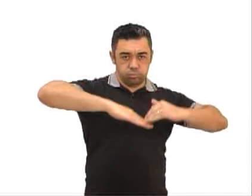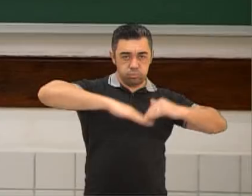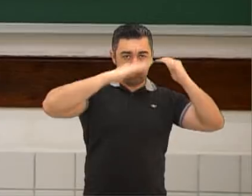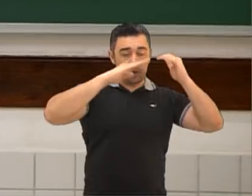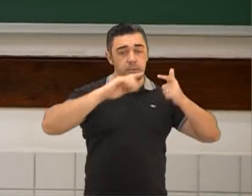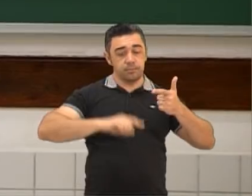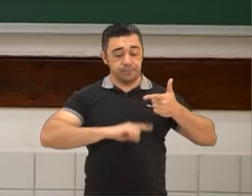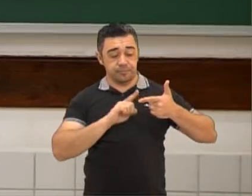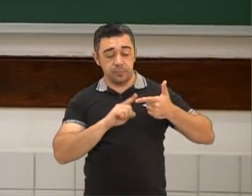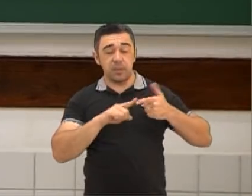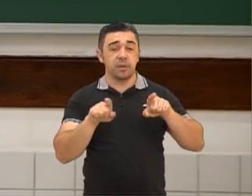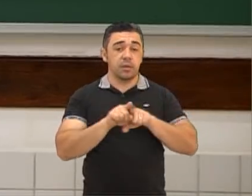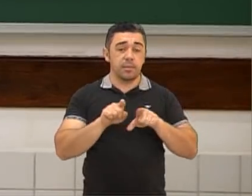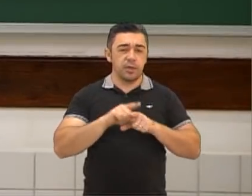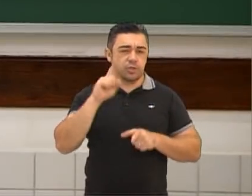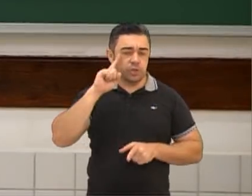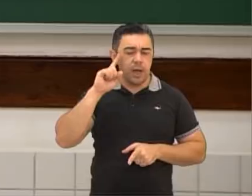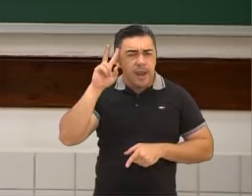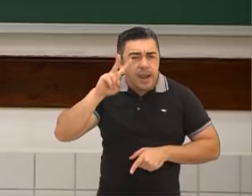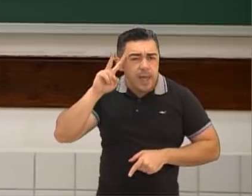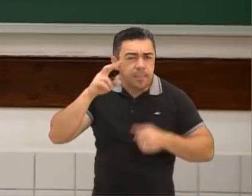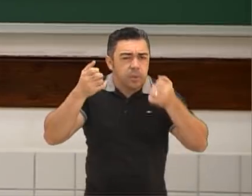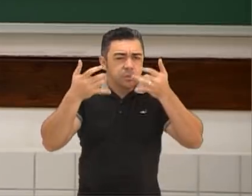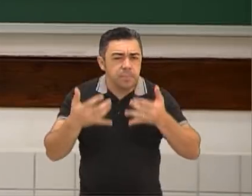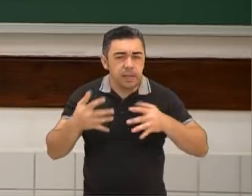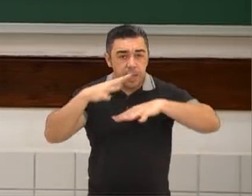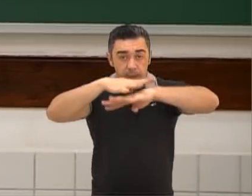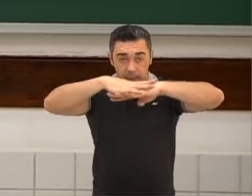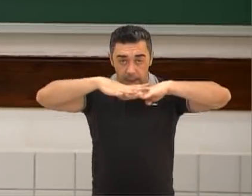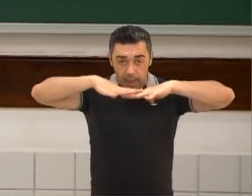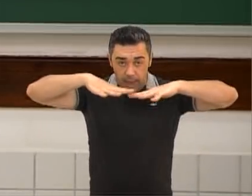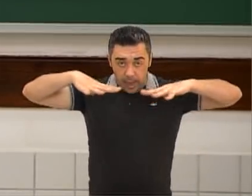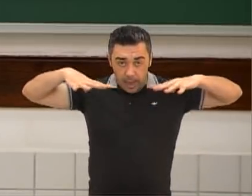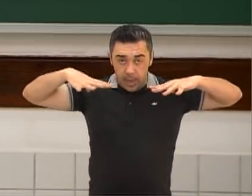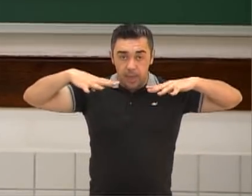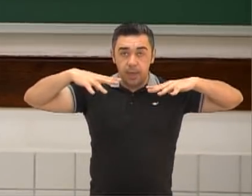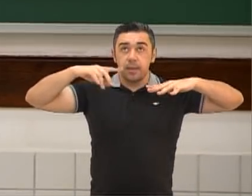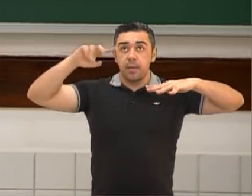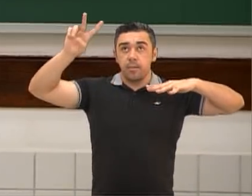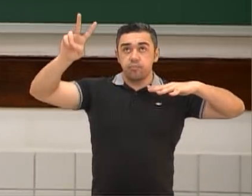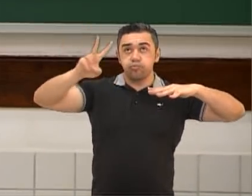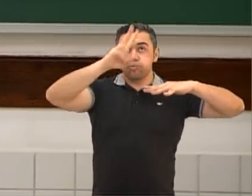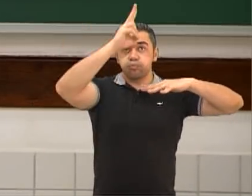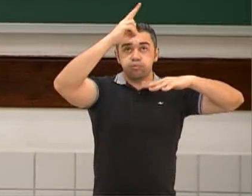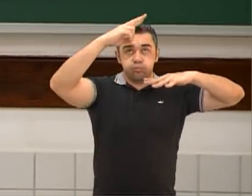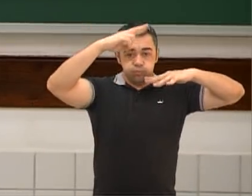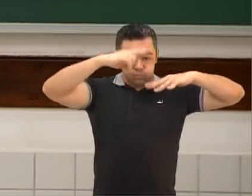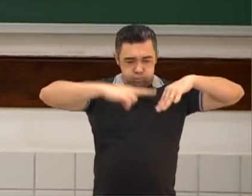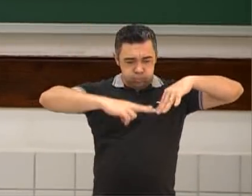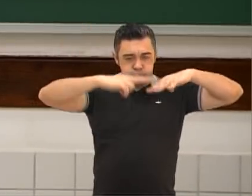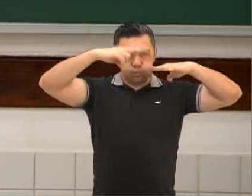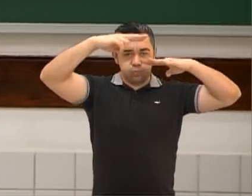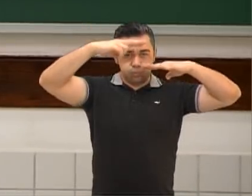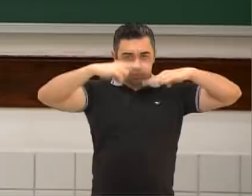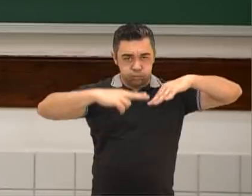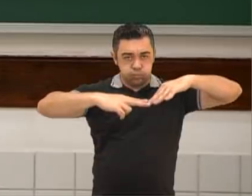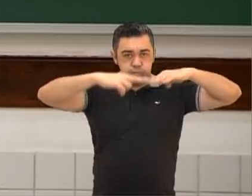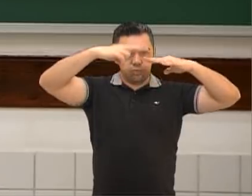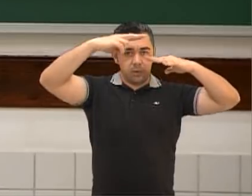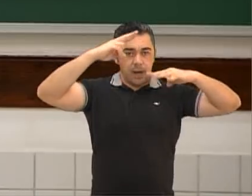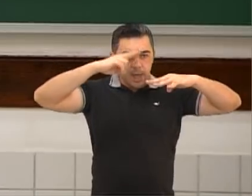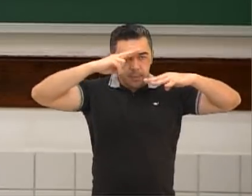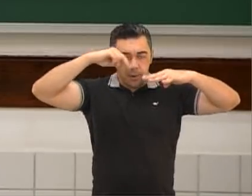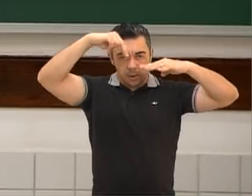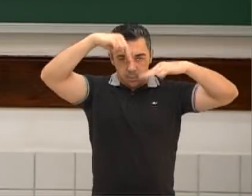de segurança. Lembra na aula passada que eu falei para vocês que nós íamos voltar a falar da rede de segurança? Então vocês lembram do